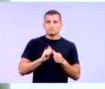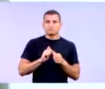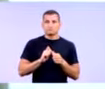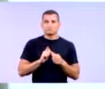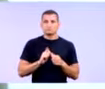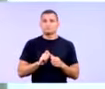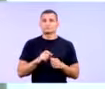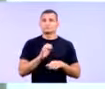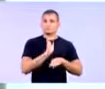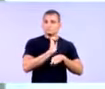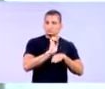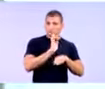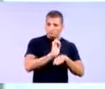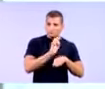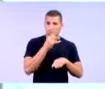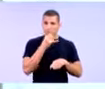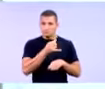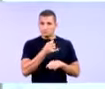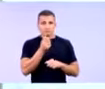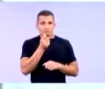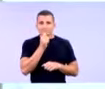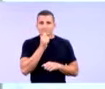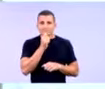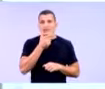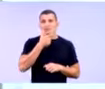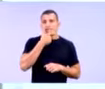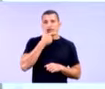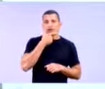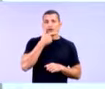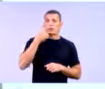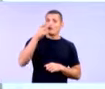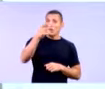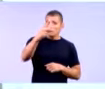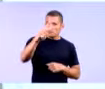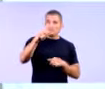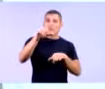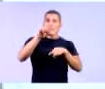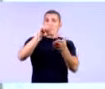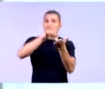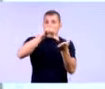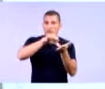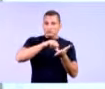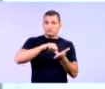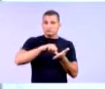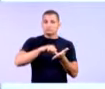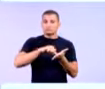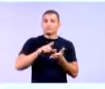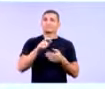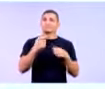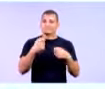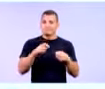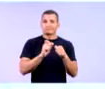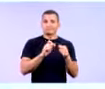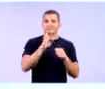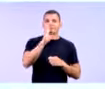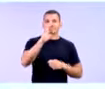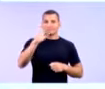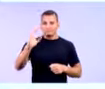tem que fazer o estágio. Na ausência de vagas aí no seu polo, no seu município, você tem que fazer o trabalho de conclusão de